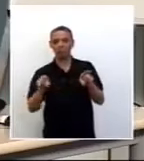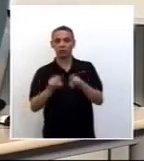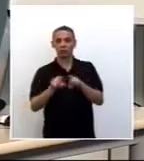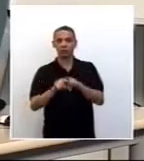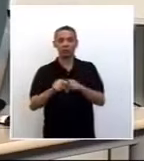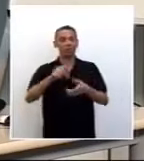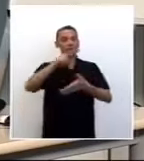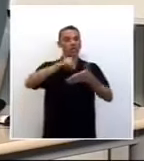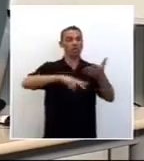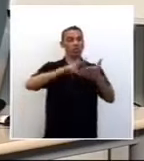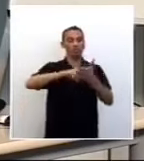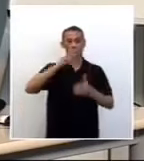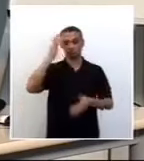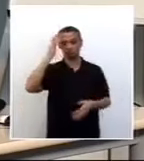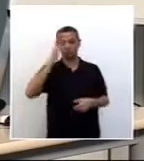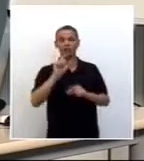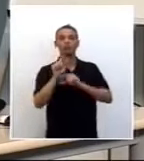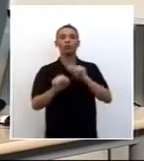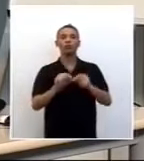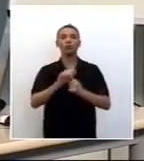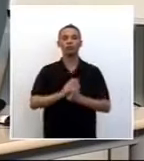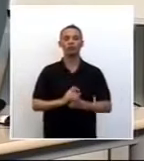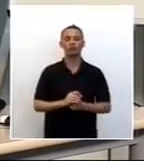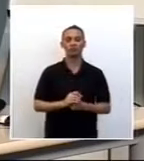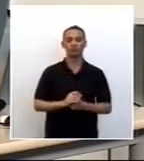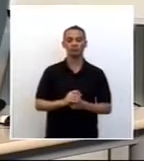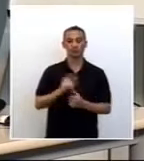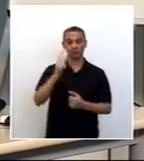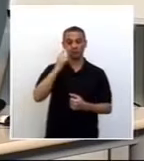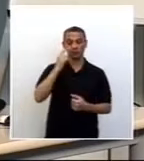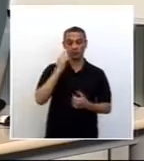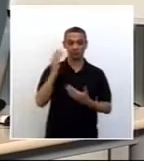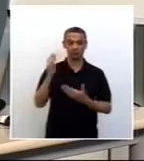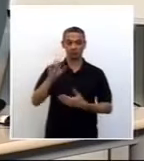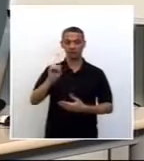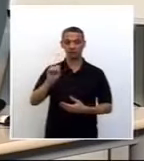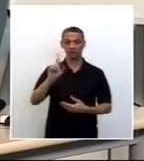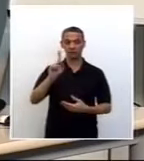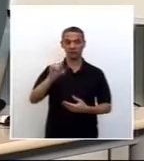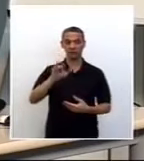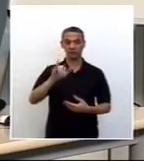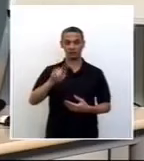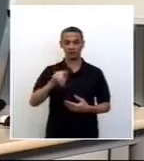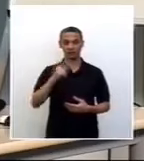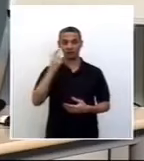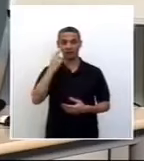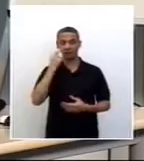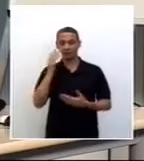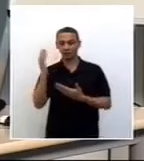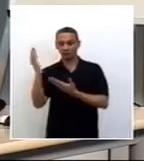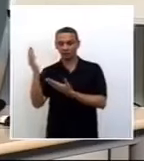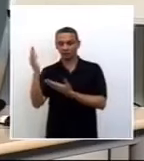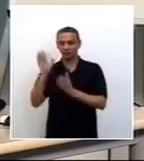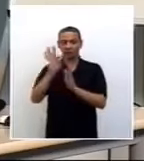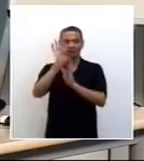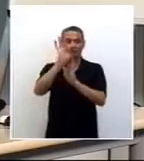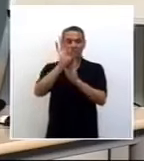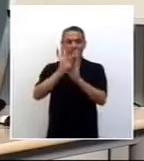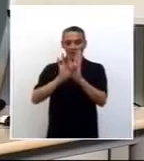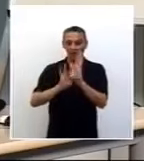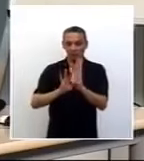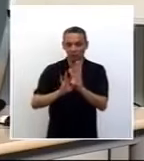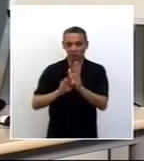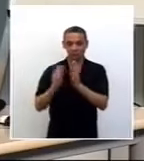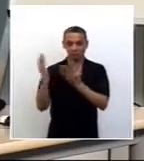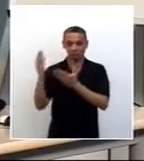estratégia de leitura que é o Skinny certo então eu vou colocar aqui Um textinho nós vocês vão dar um print